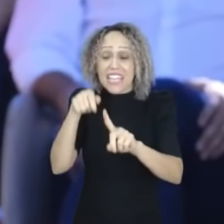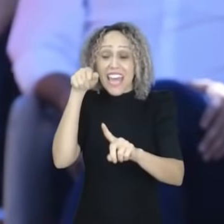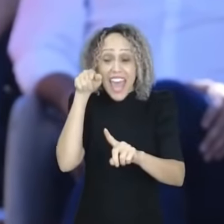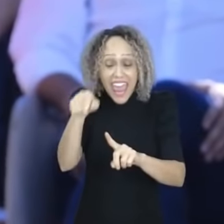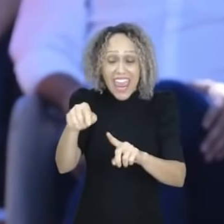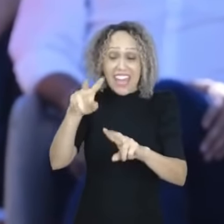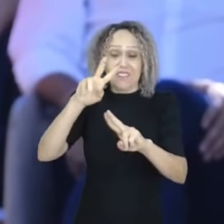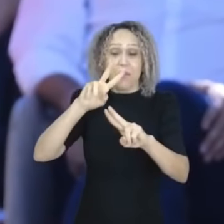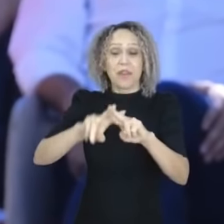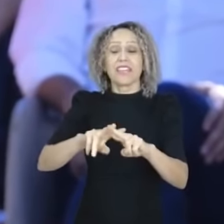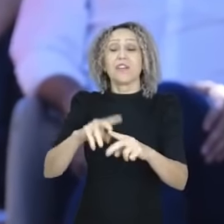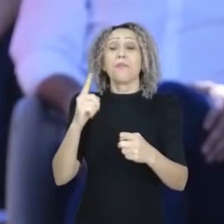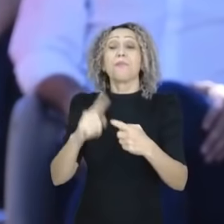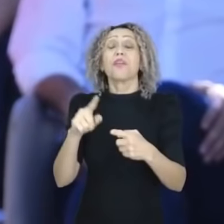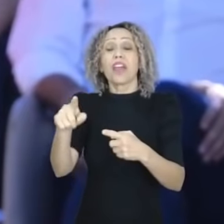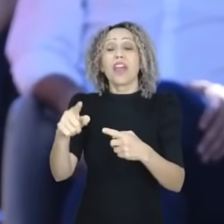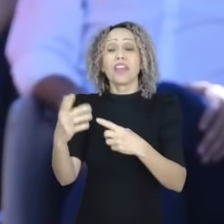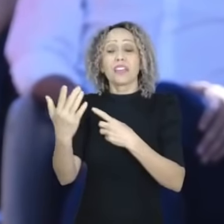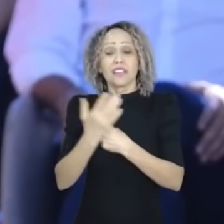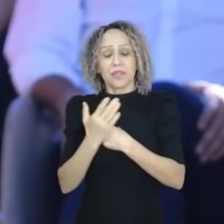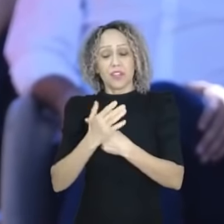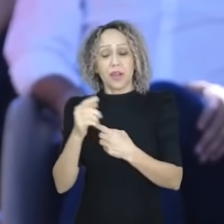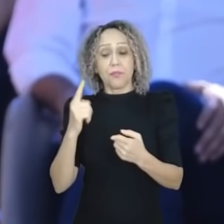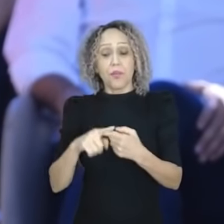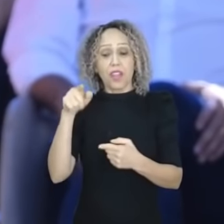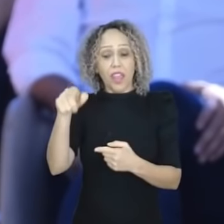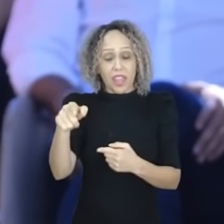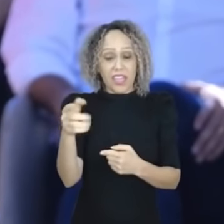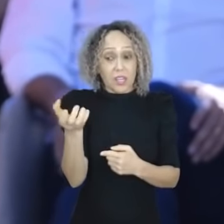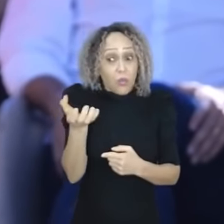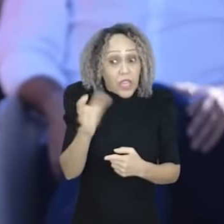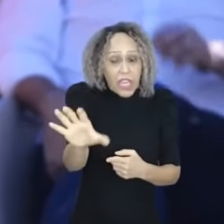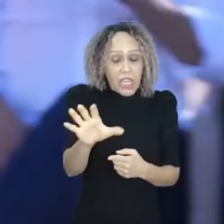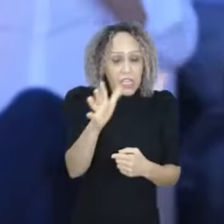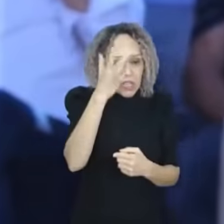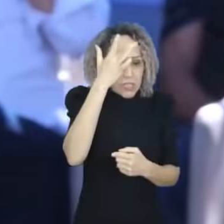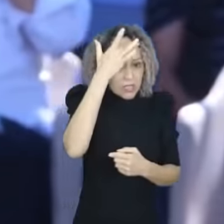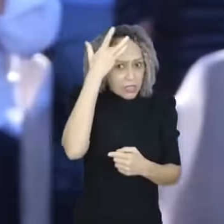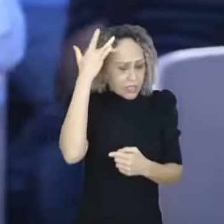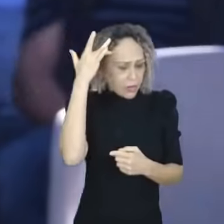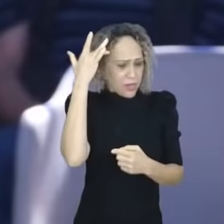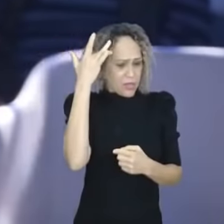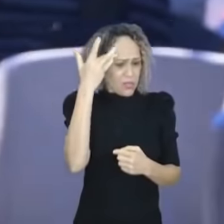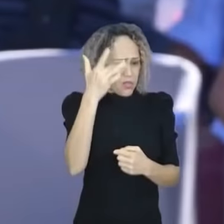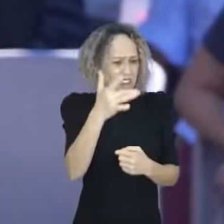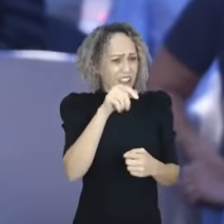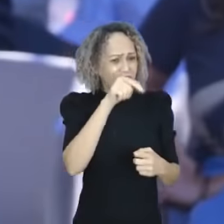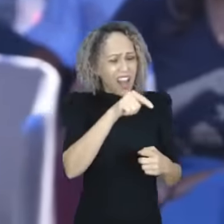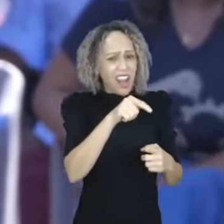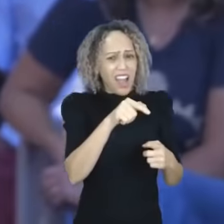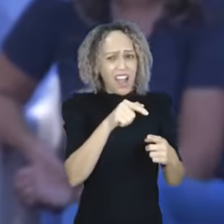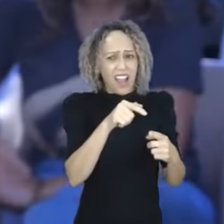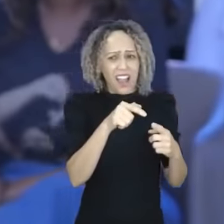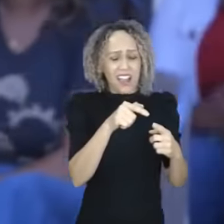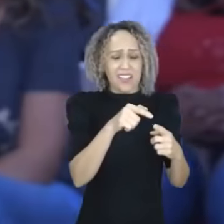não permitir que um cara ficasse me xingando na porta do Instituto. Então, Maninho, eu quero, em teu